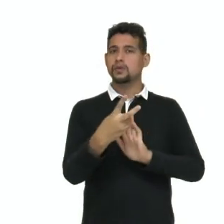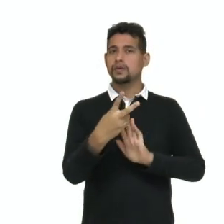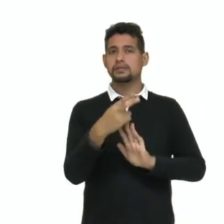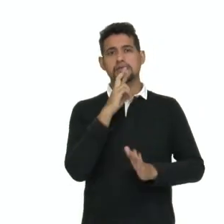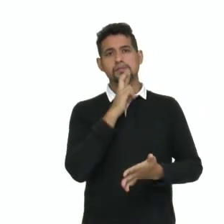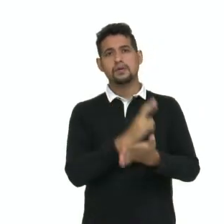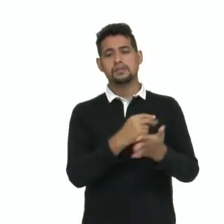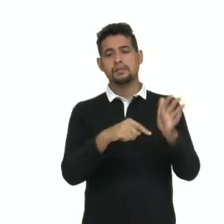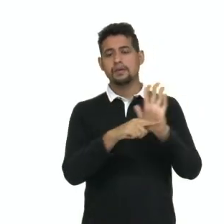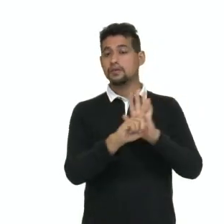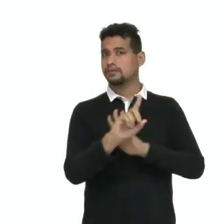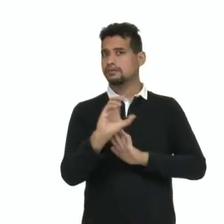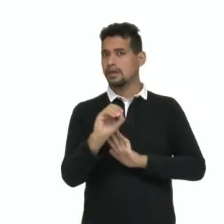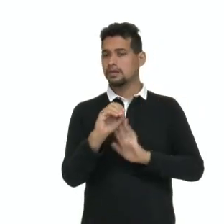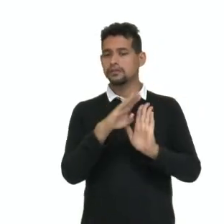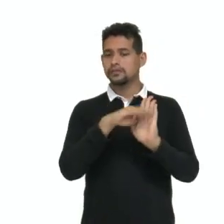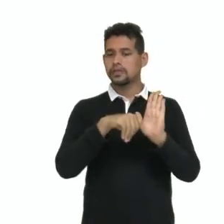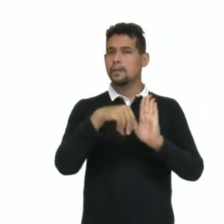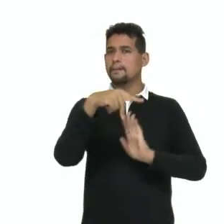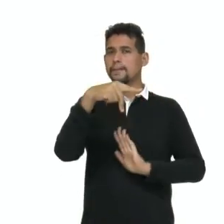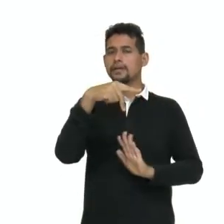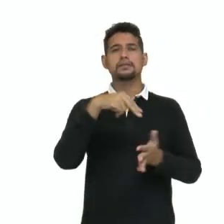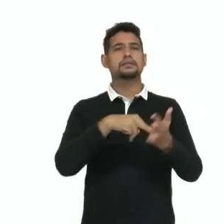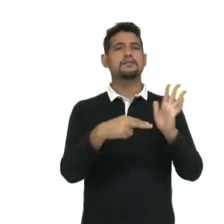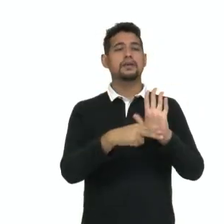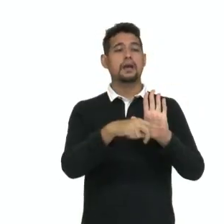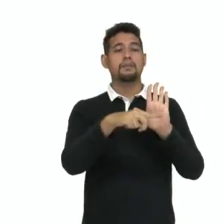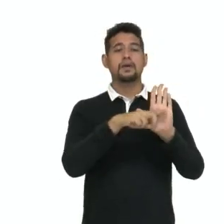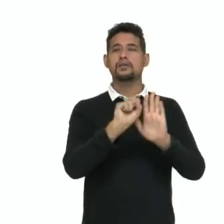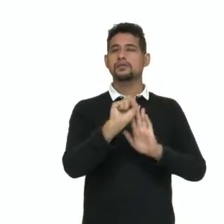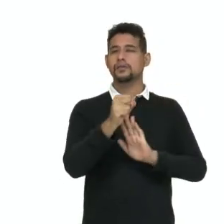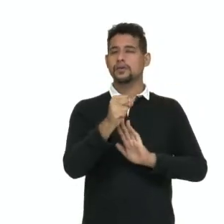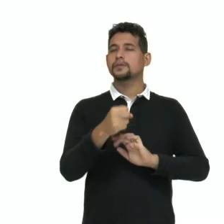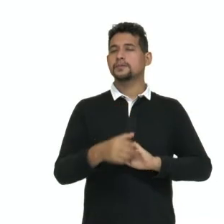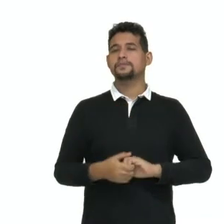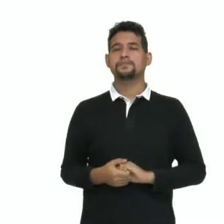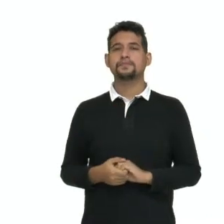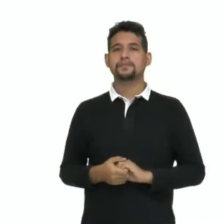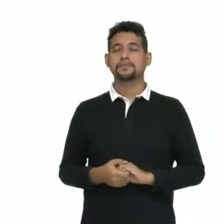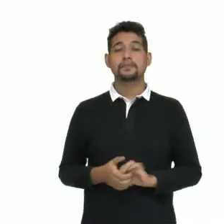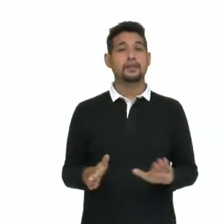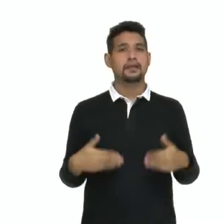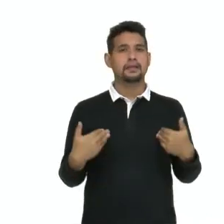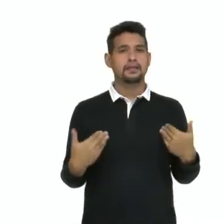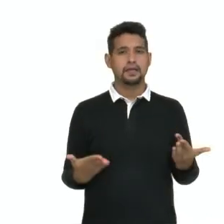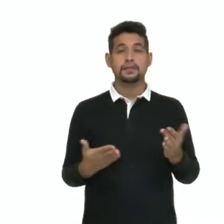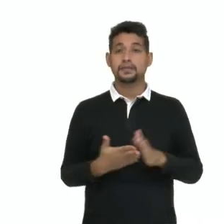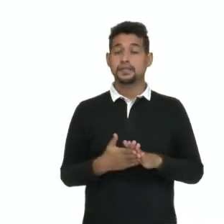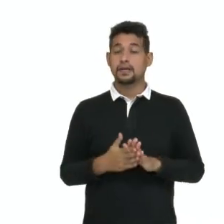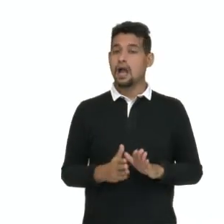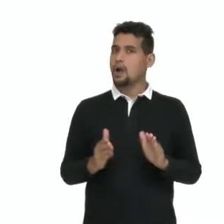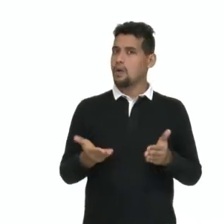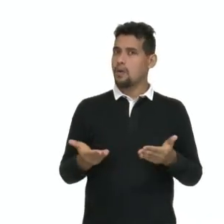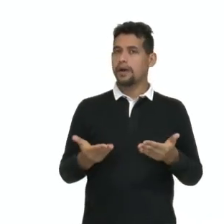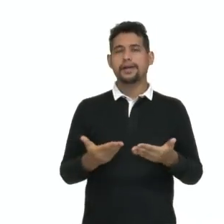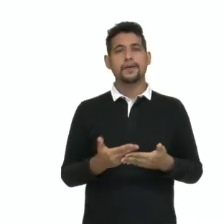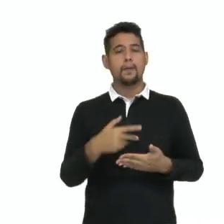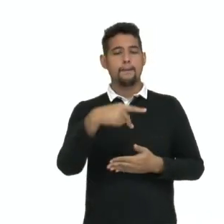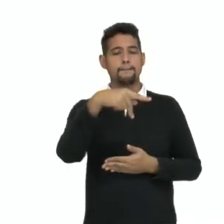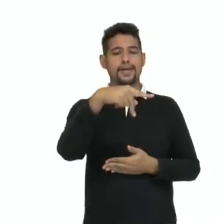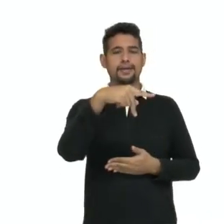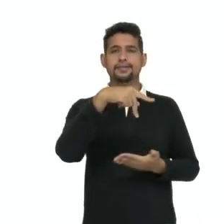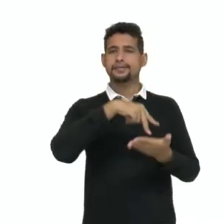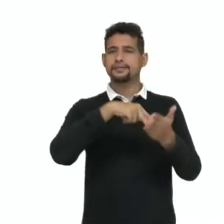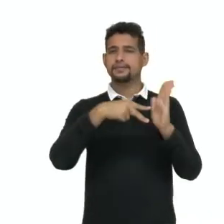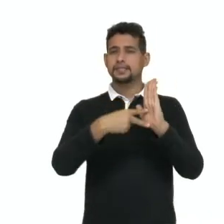menos 10, isolamos o P, deu menos 8 terços. Ou seja, nesse caso, o ponto P pode